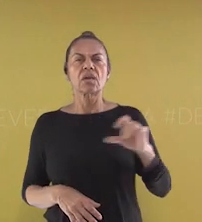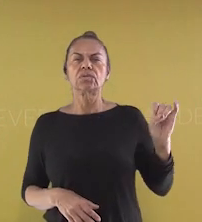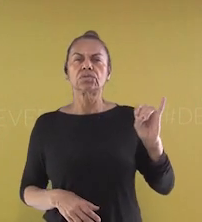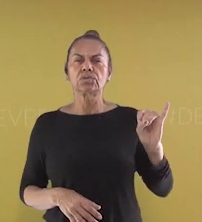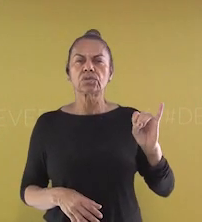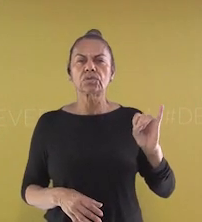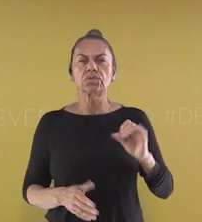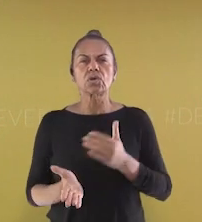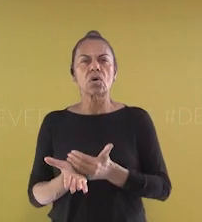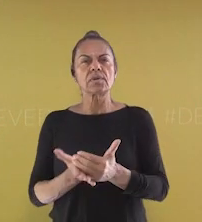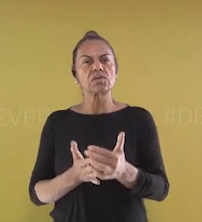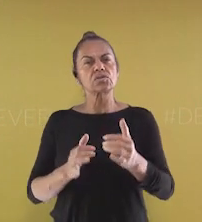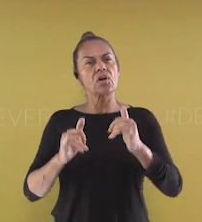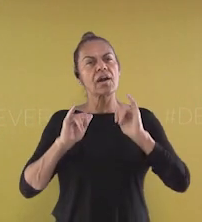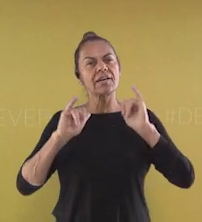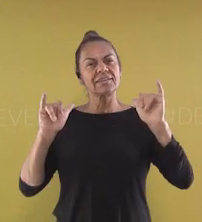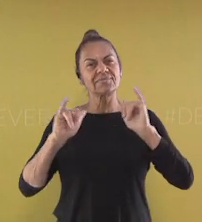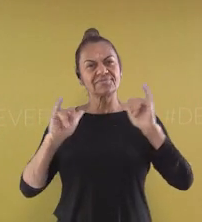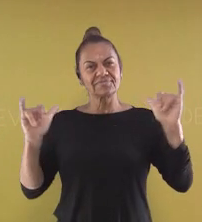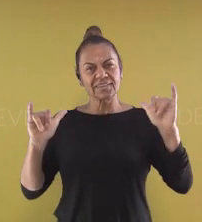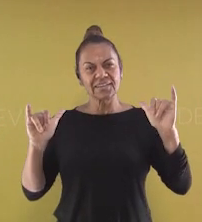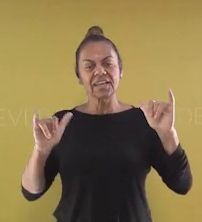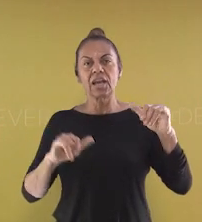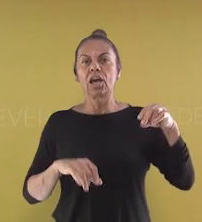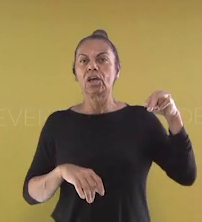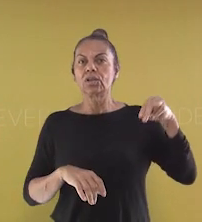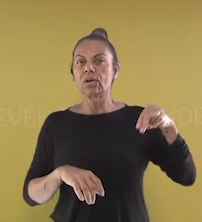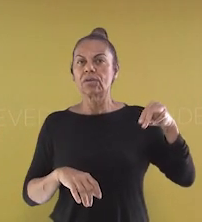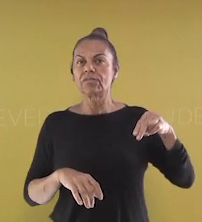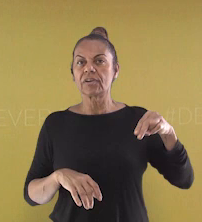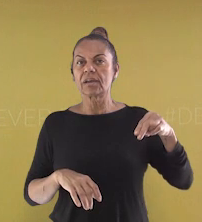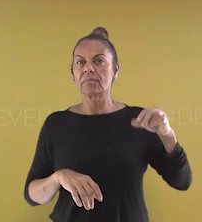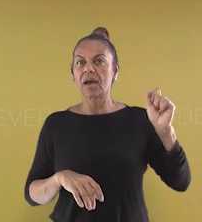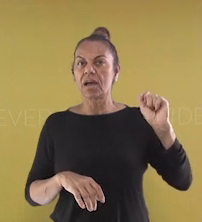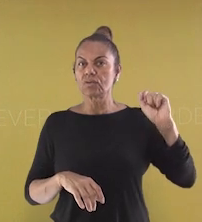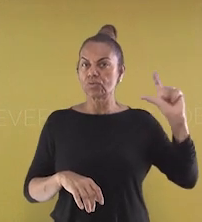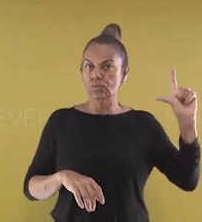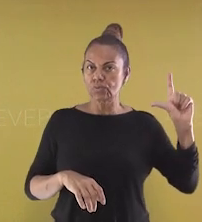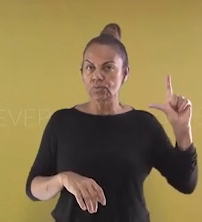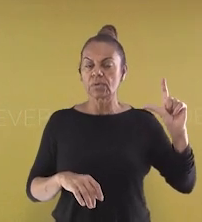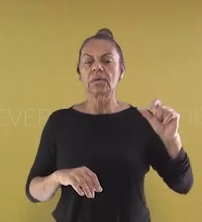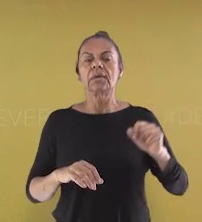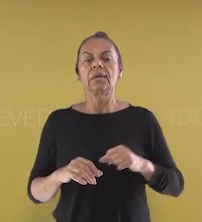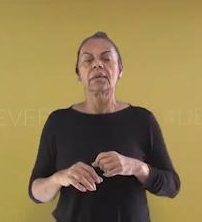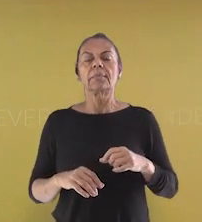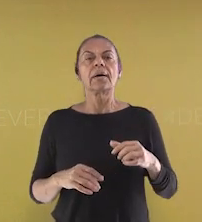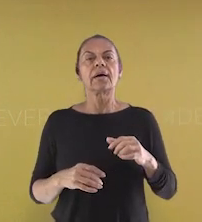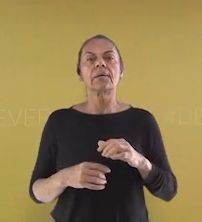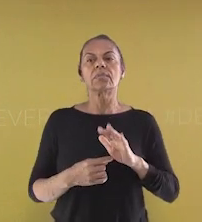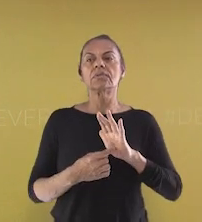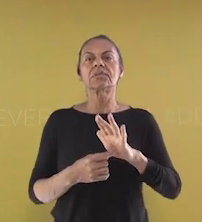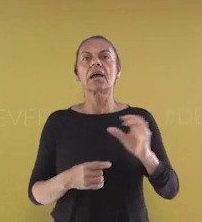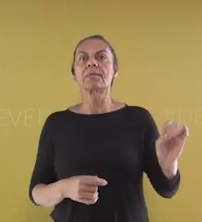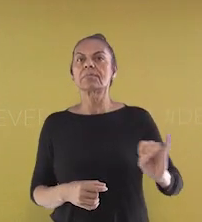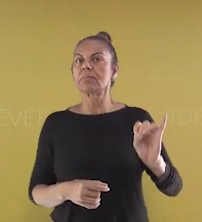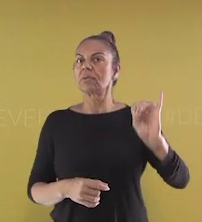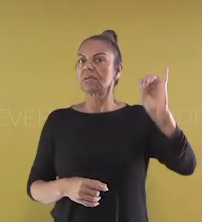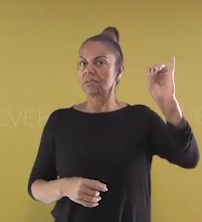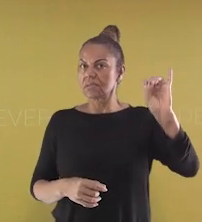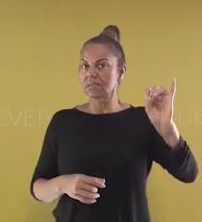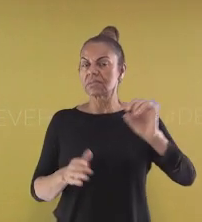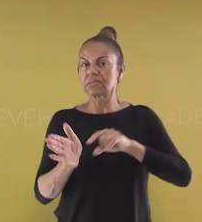o Instituto Lado a Lado pela Vida iniciou a campanha Novembro Azul, com